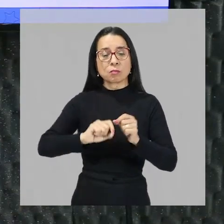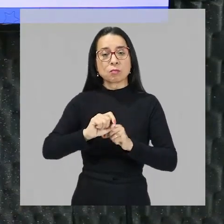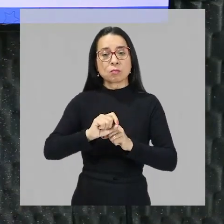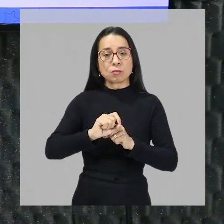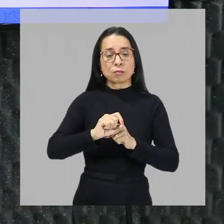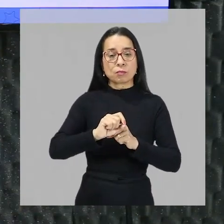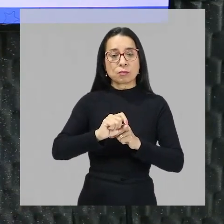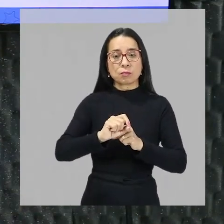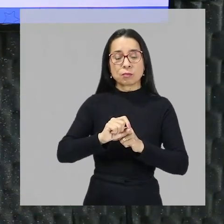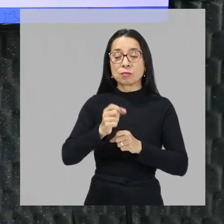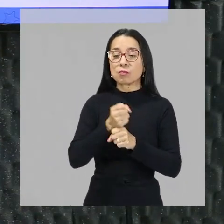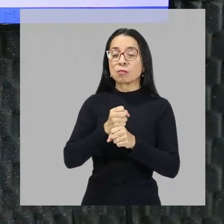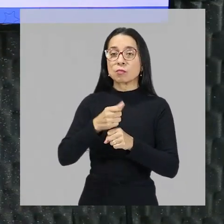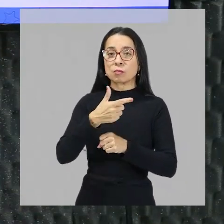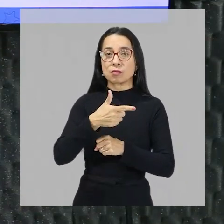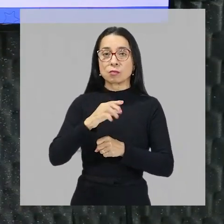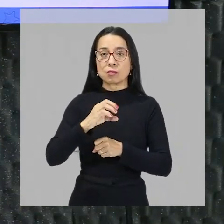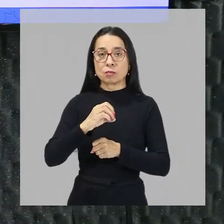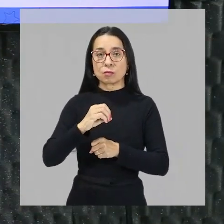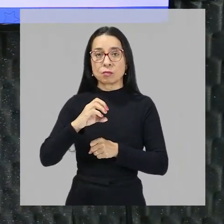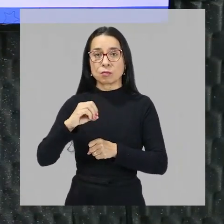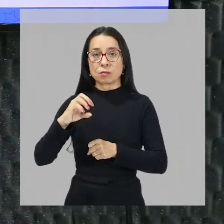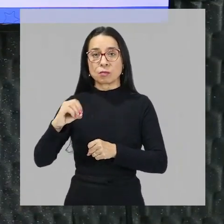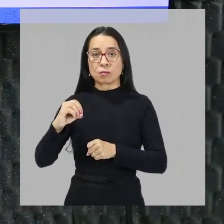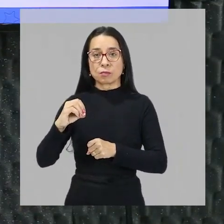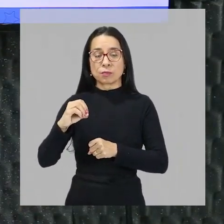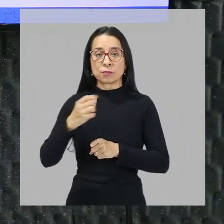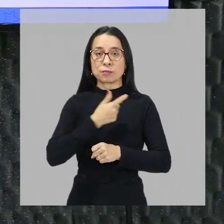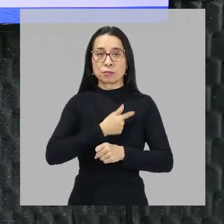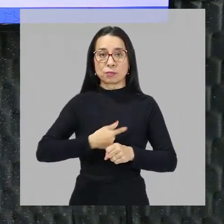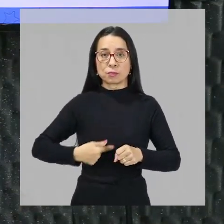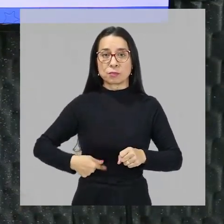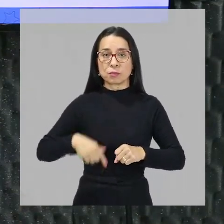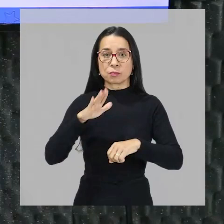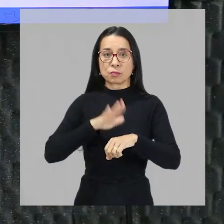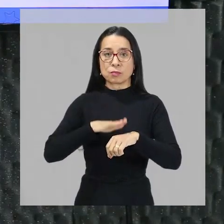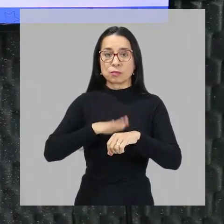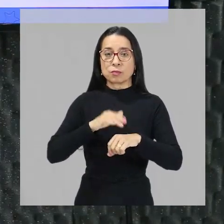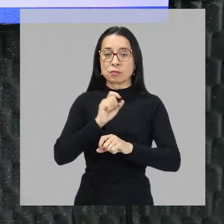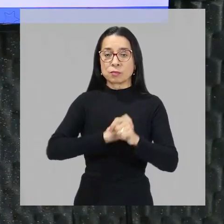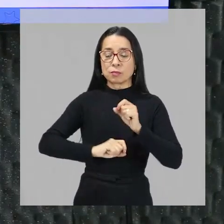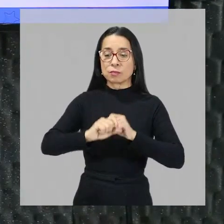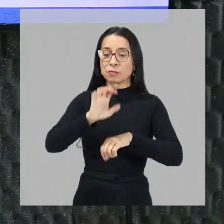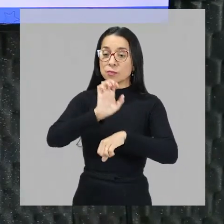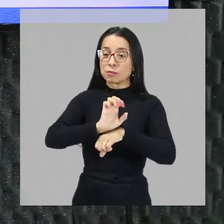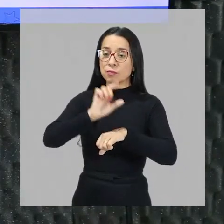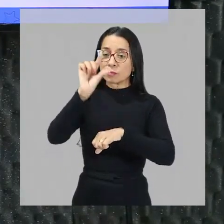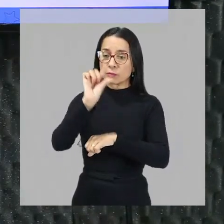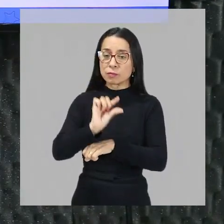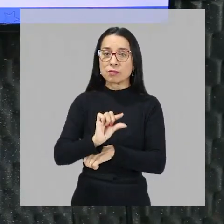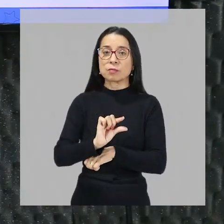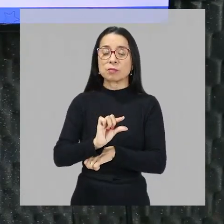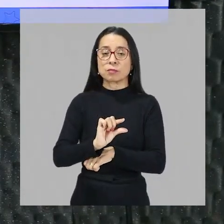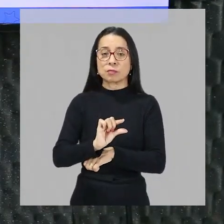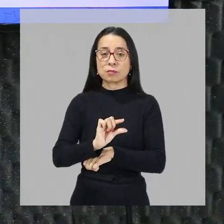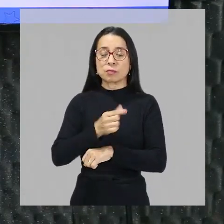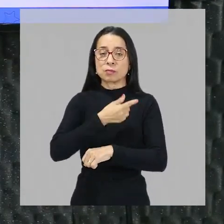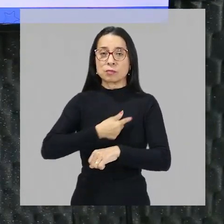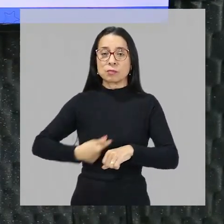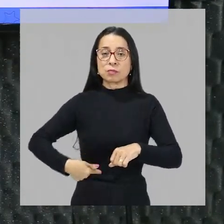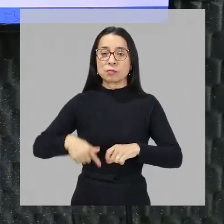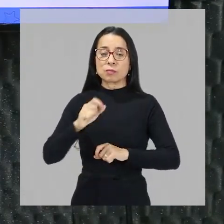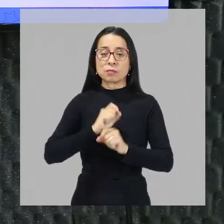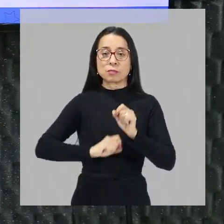Até, evidentemente, o ano 2000. Então, um governo do chamado Estado mínimo. Um governo que